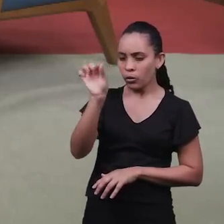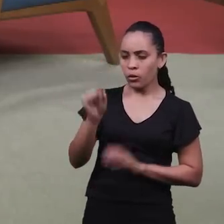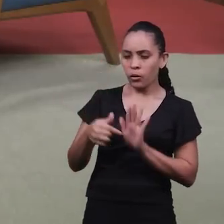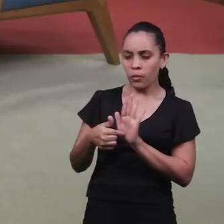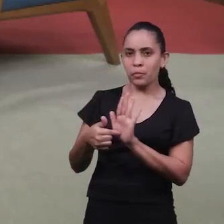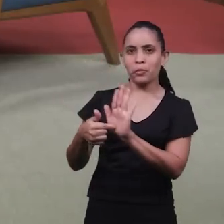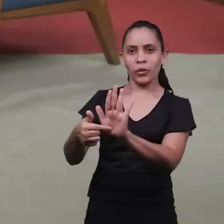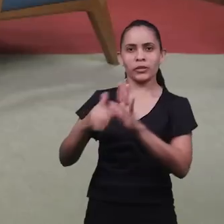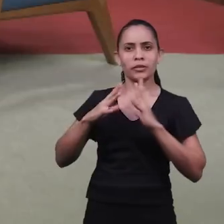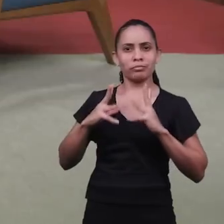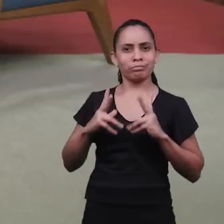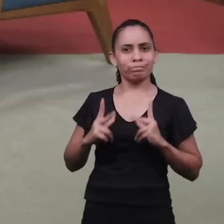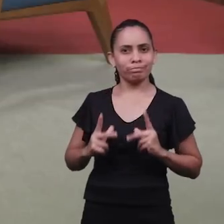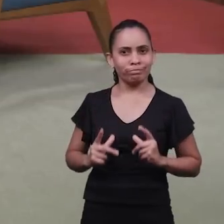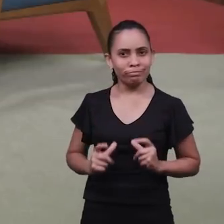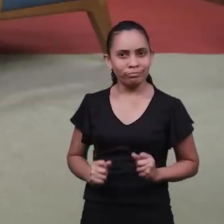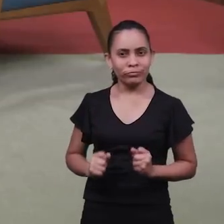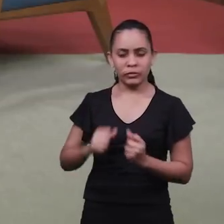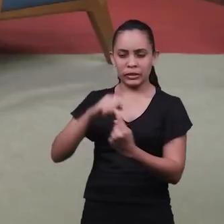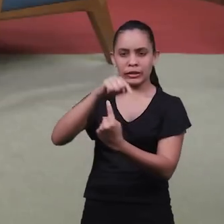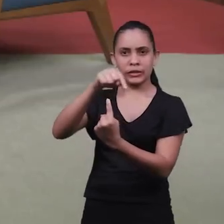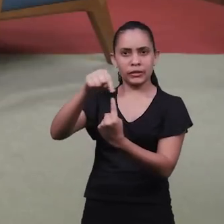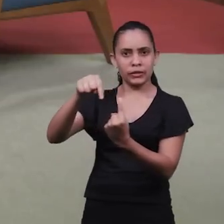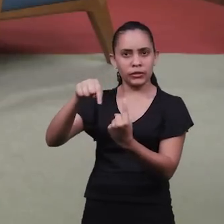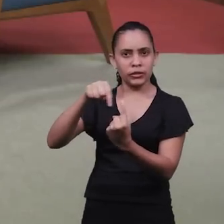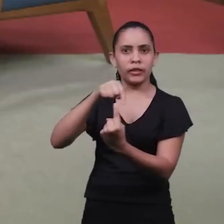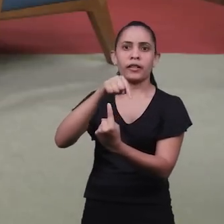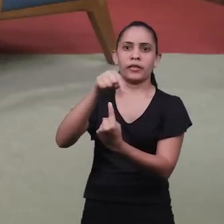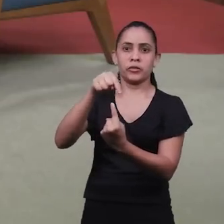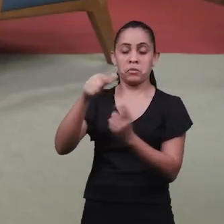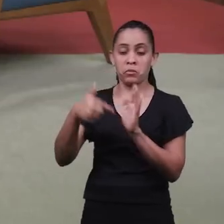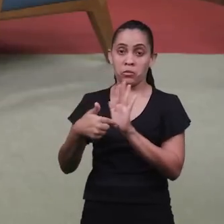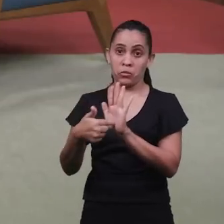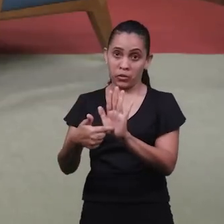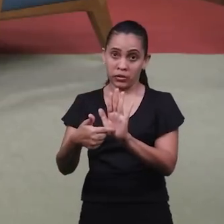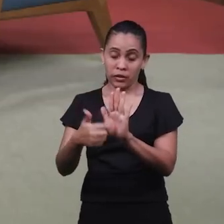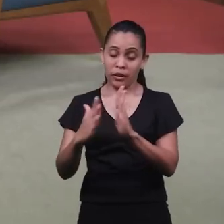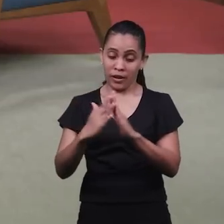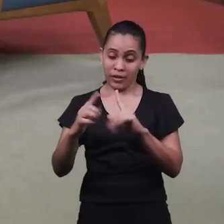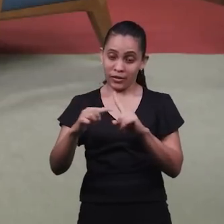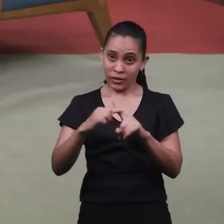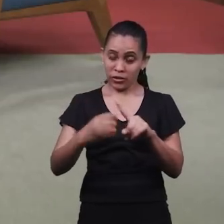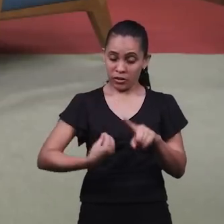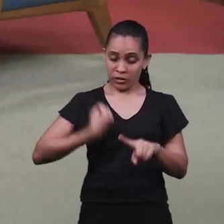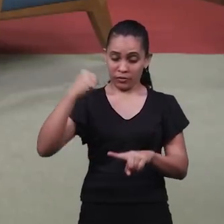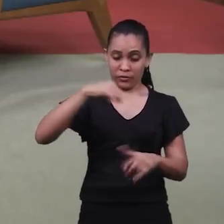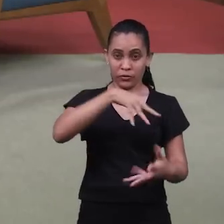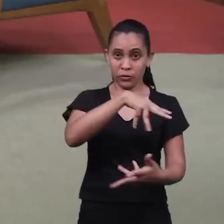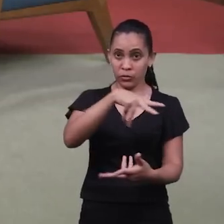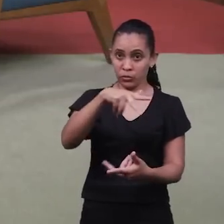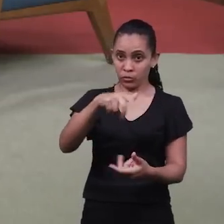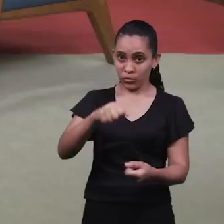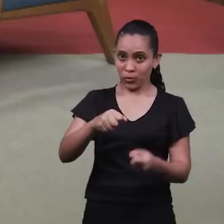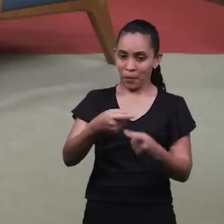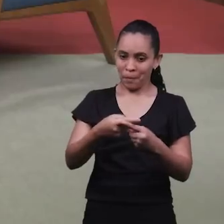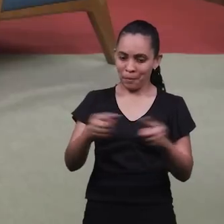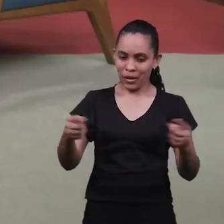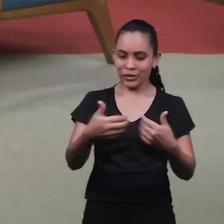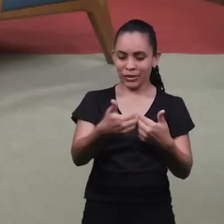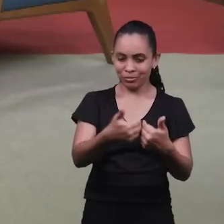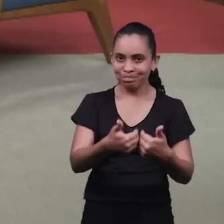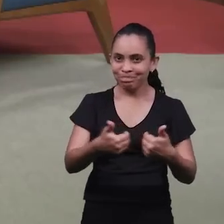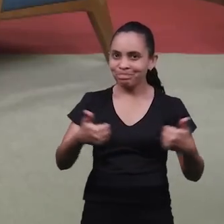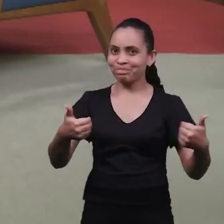uma igreja que está, apesar dela estar no mundo de pecado, no mundo de tanta